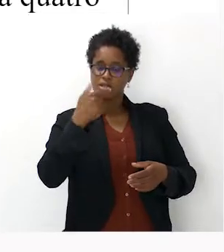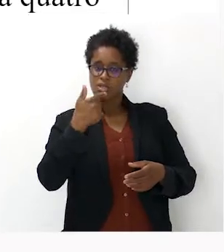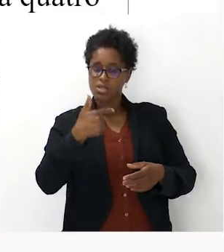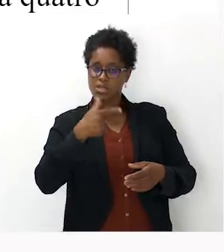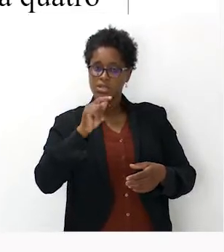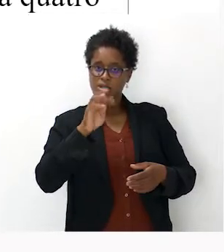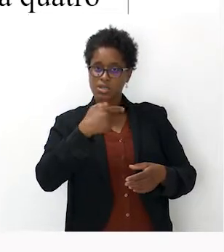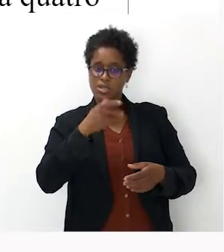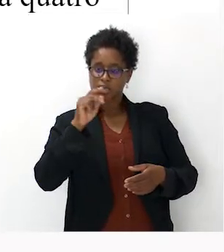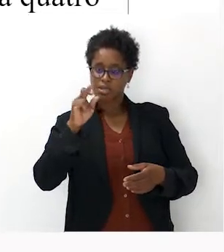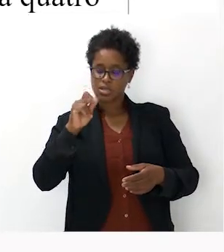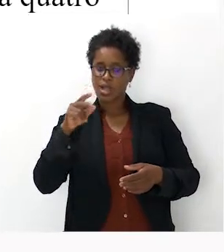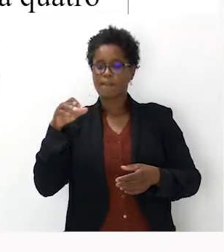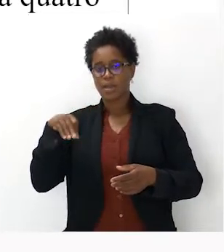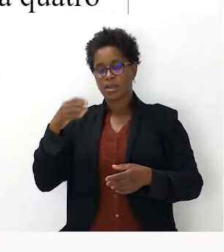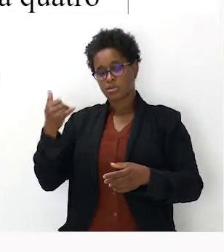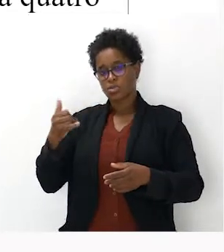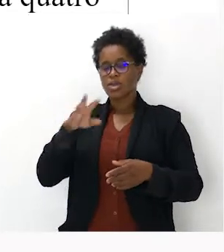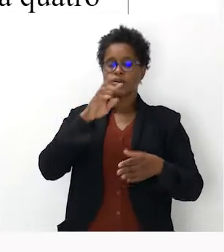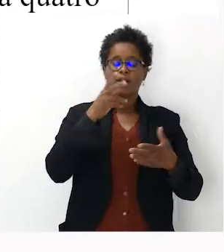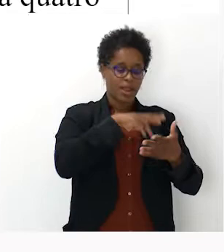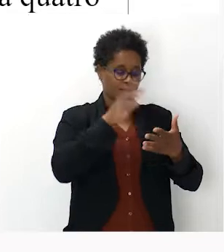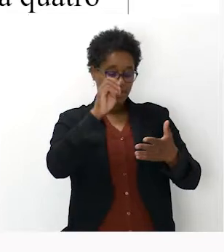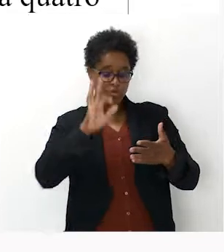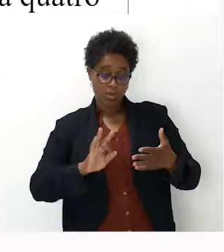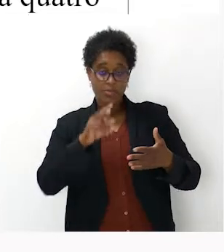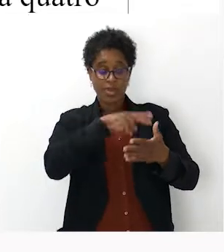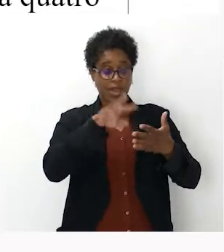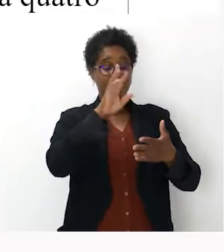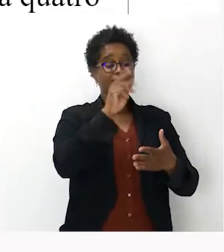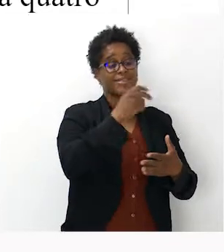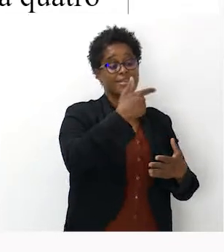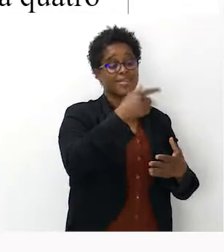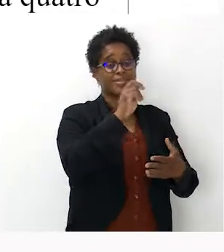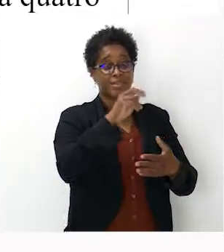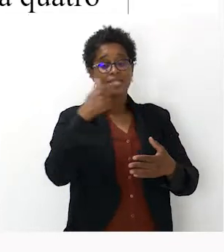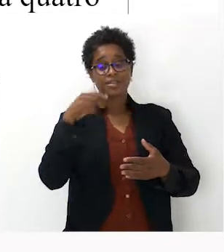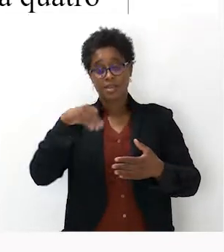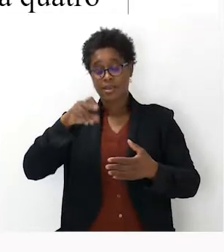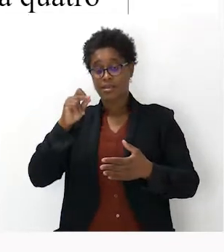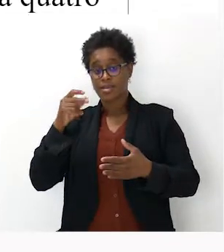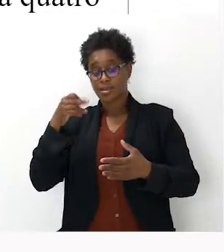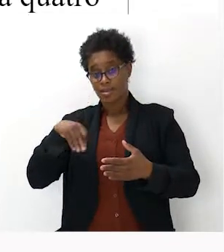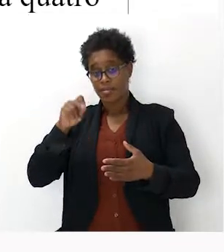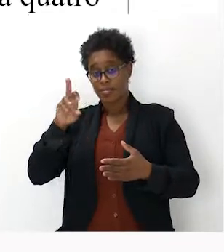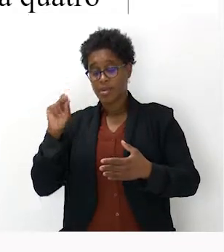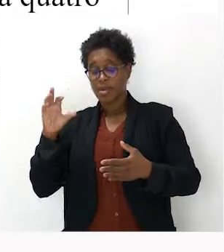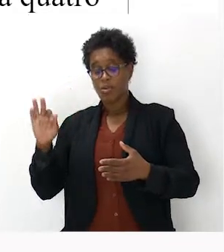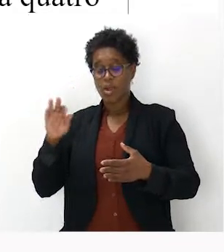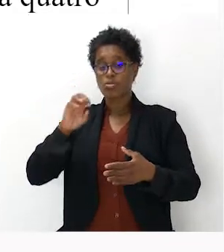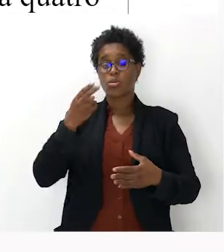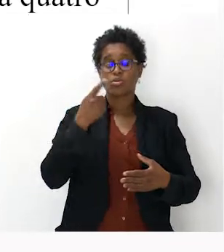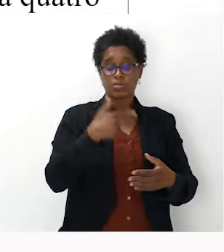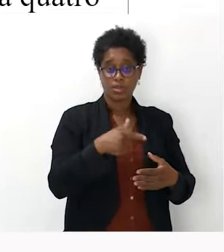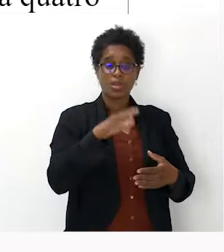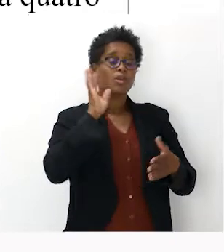sobre 4, vamos ler assim. 3 para 4 ou 3 está para 4. E por último, 7 sobre 10,